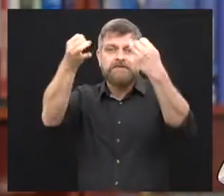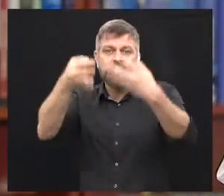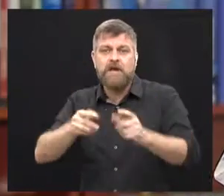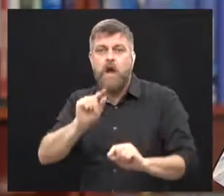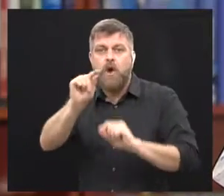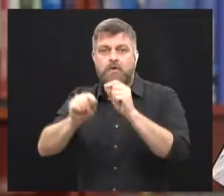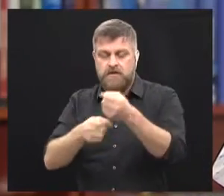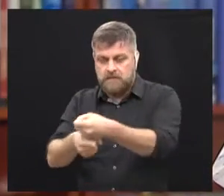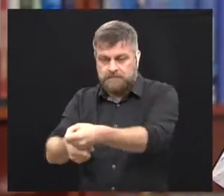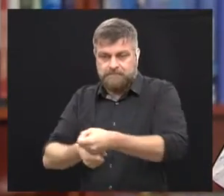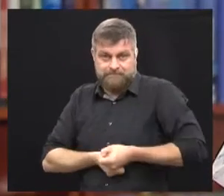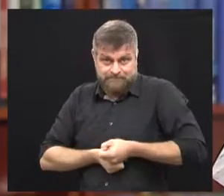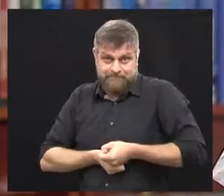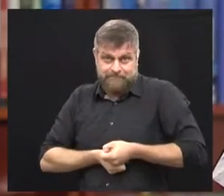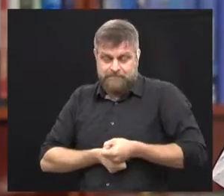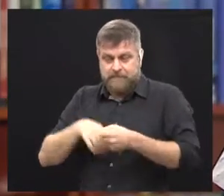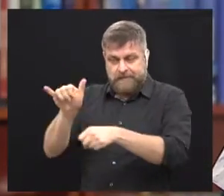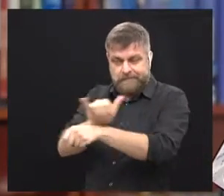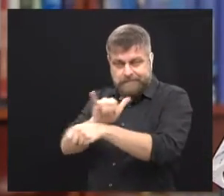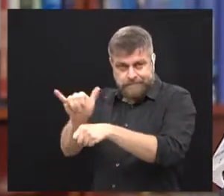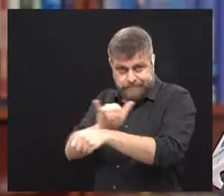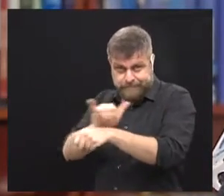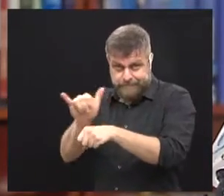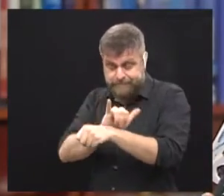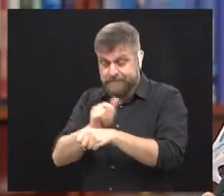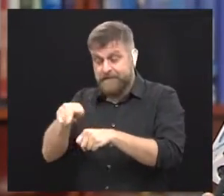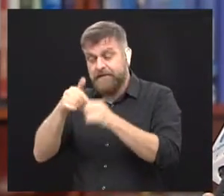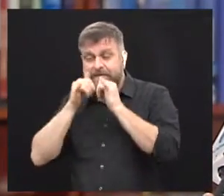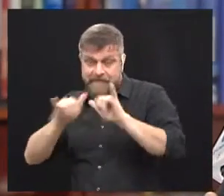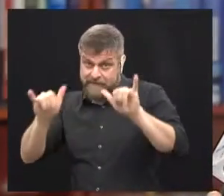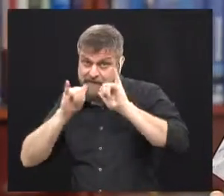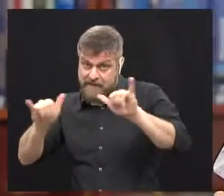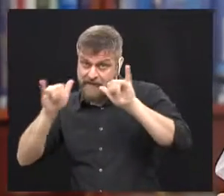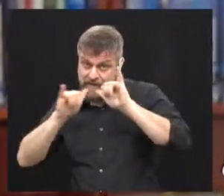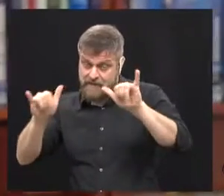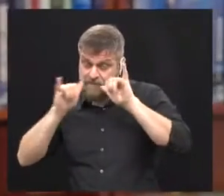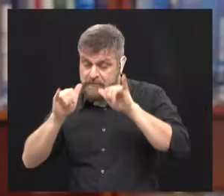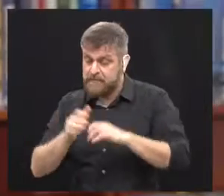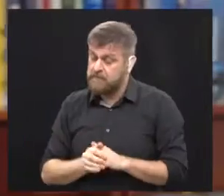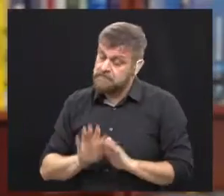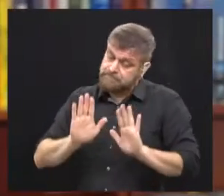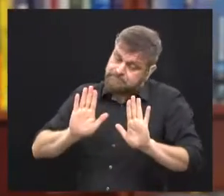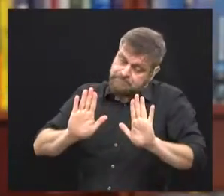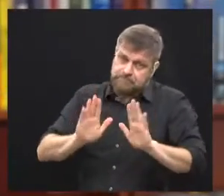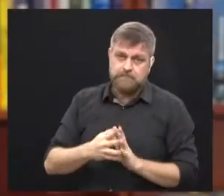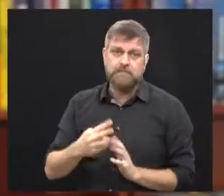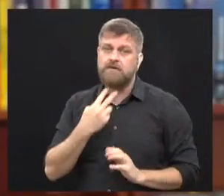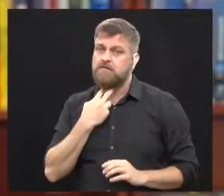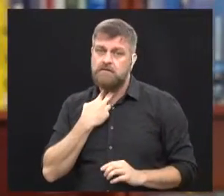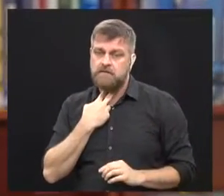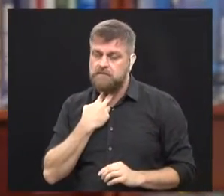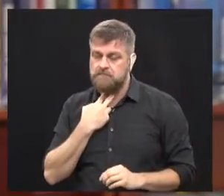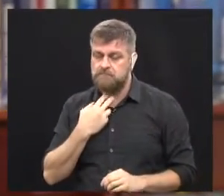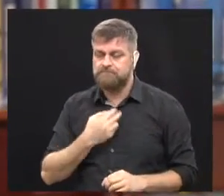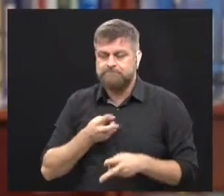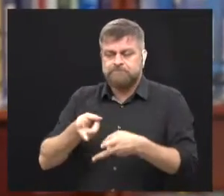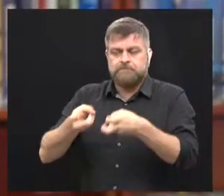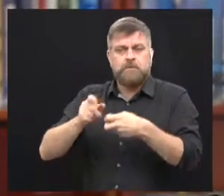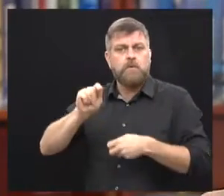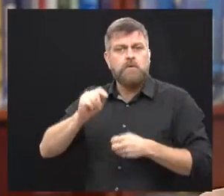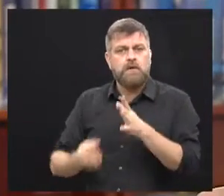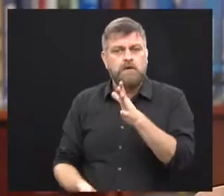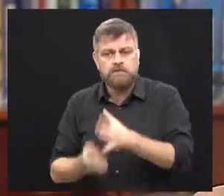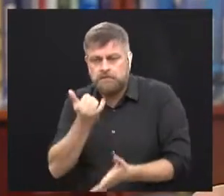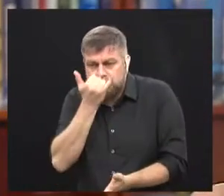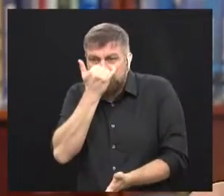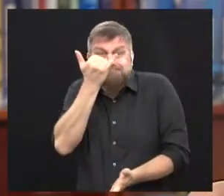facada fazia parte do plano ali da campanha, né? Da ideia da campanha. Pelo contrário, o que nós tivemos ali foi uma